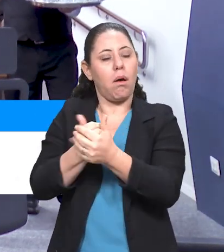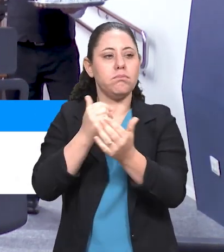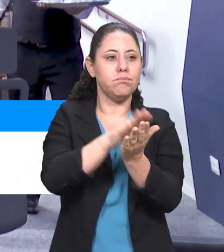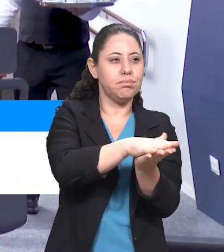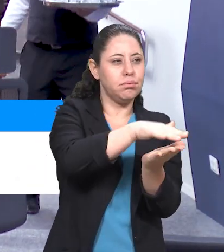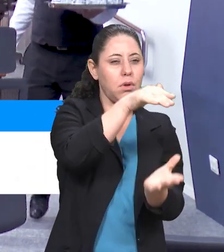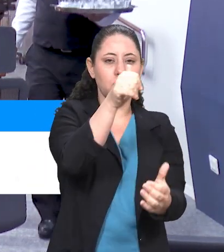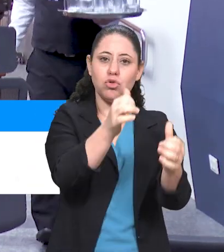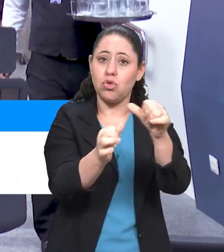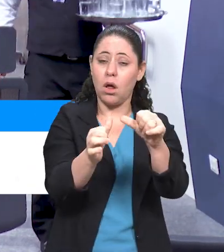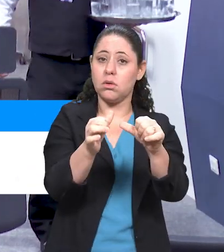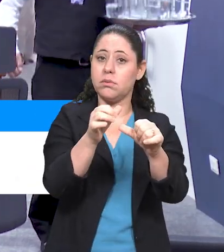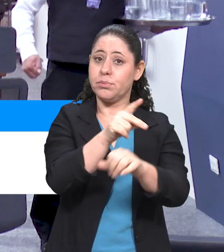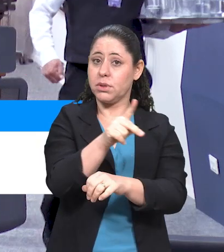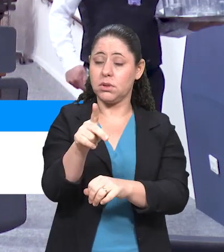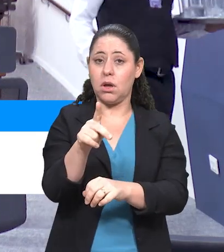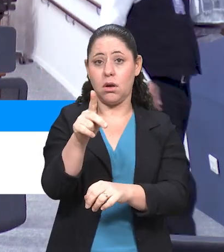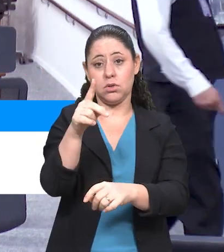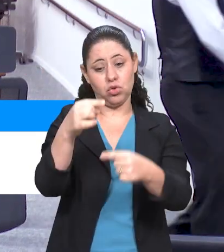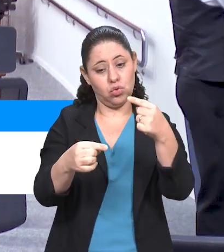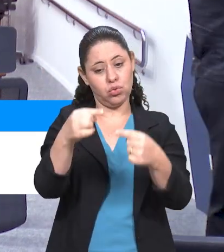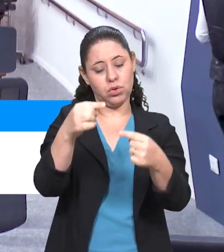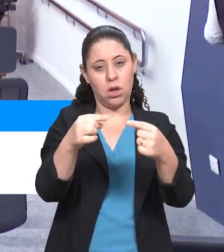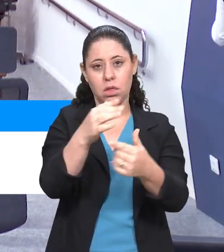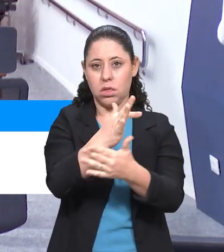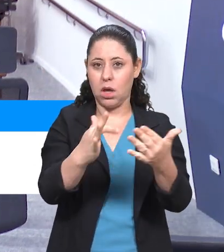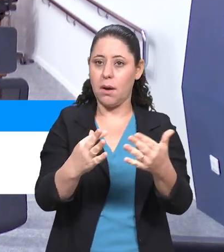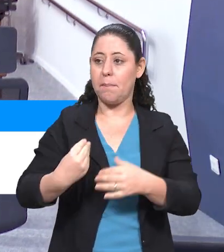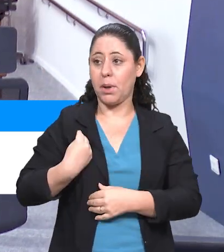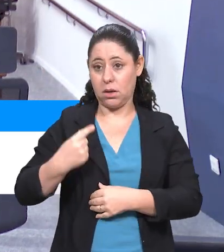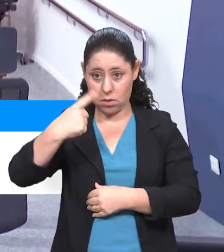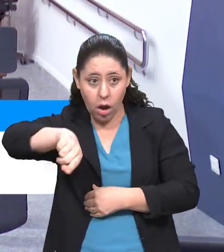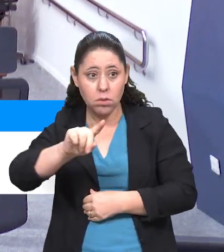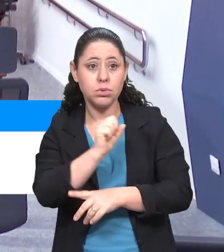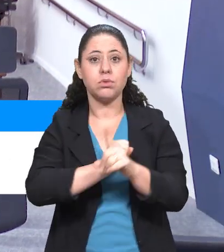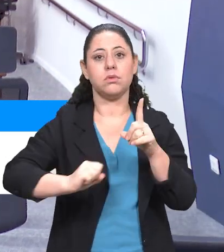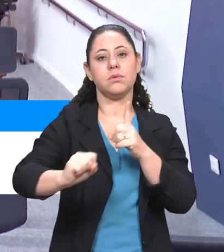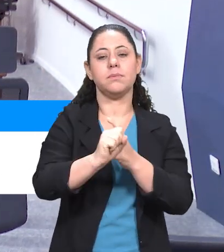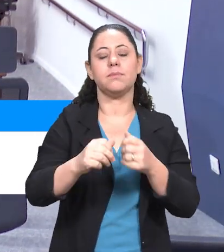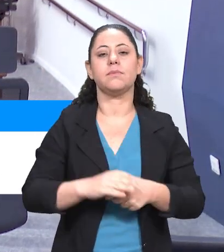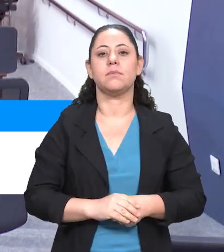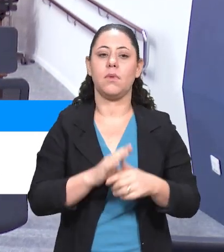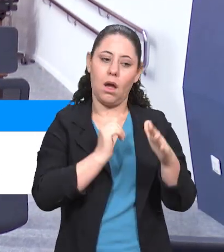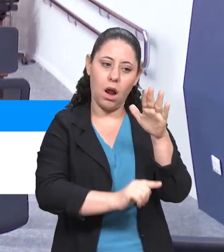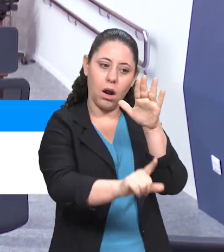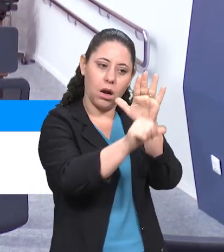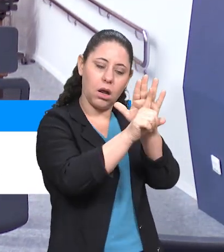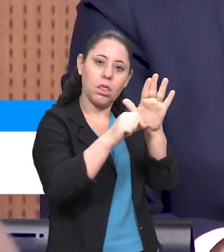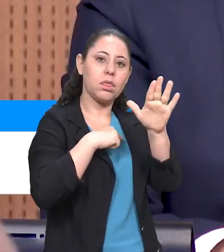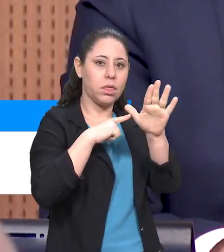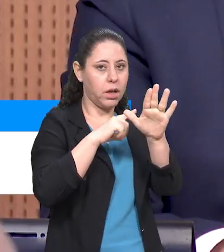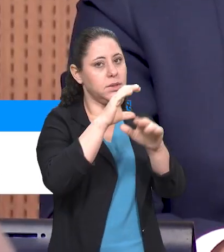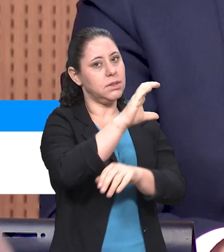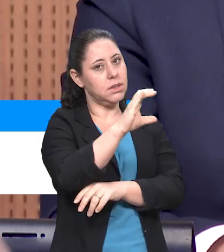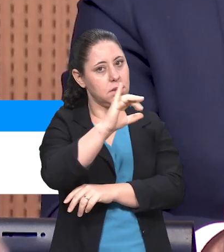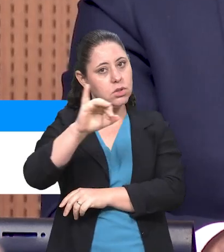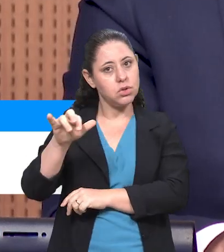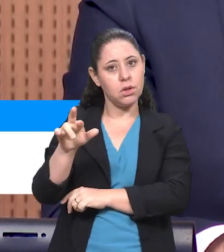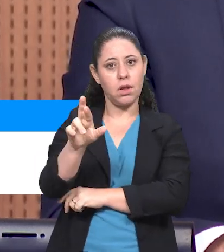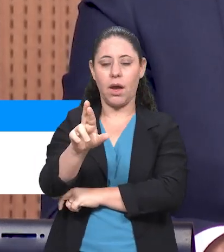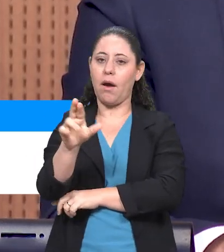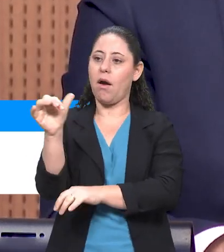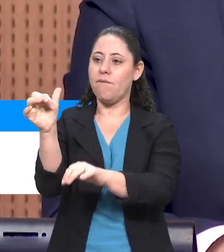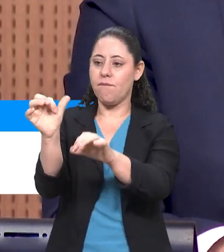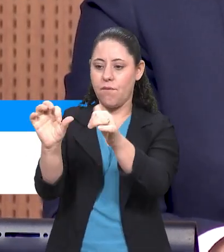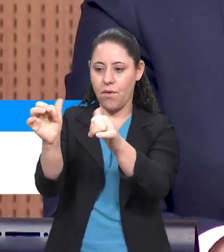longo de toda sua tramitação segundo o presidente o texto será debatido com muita participação da sociedade a lei passa